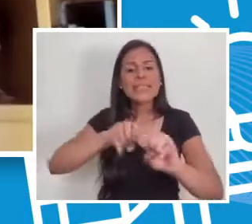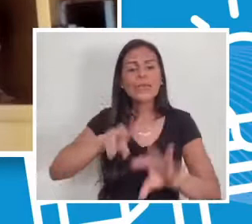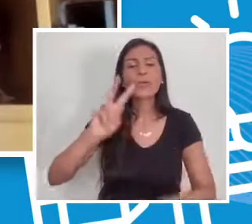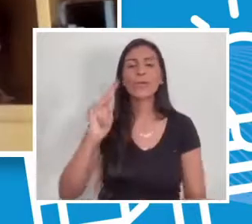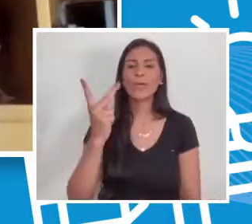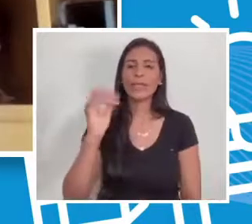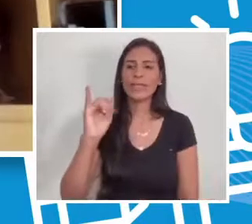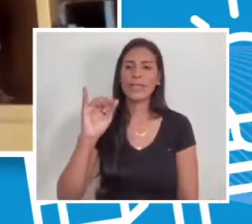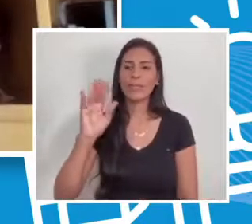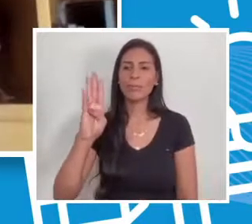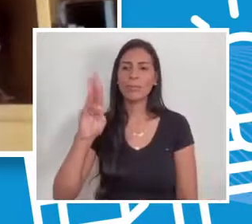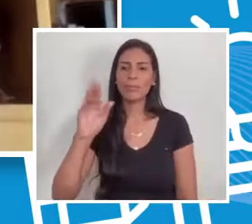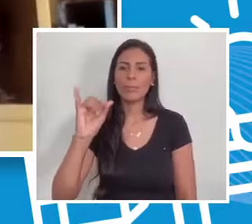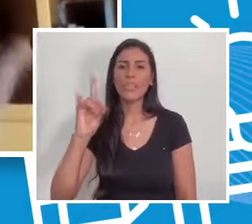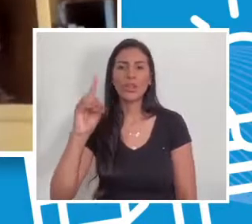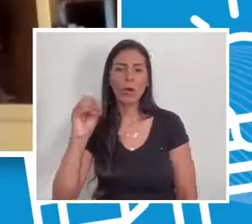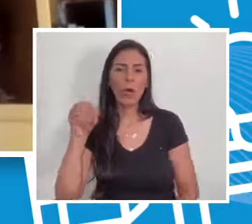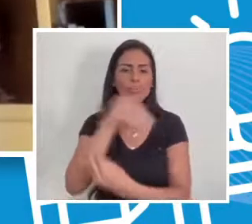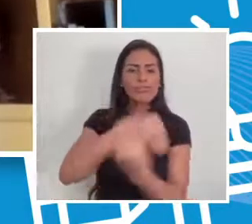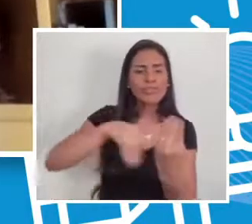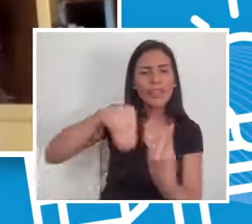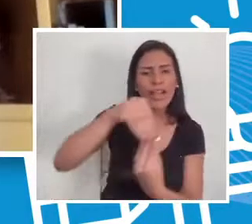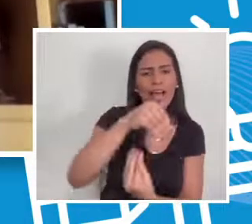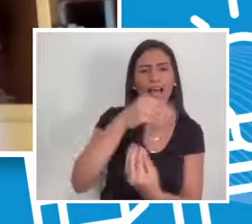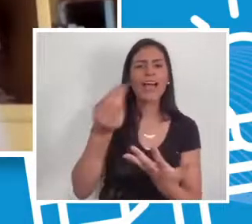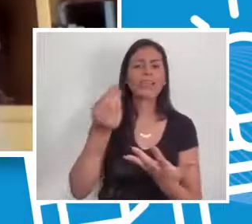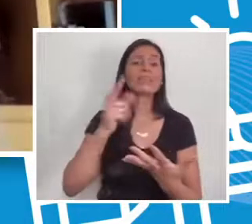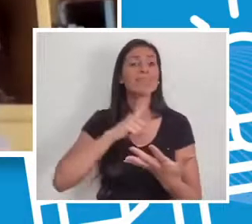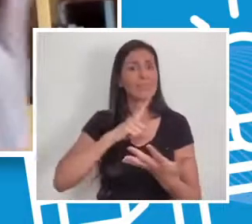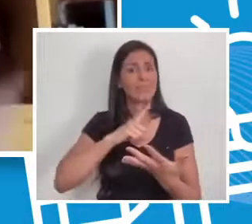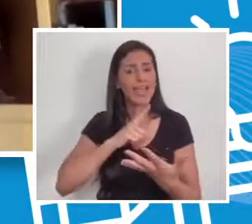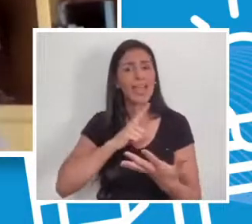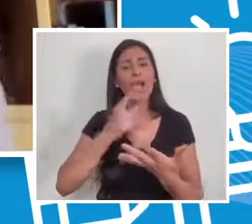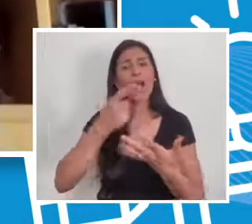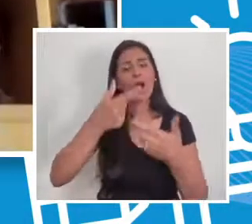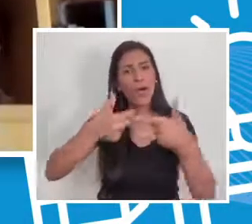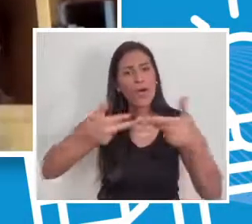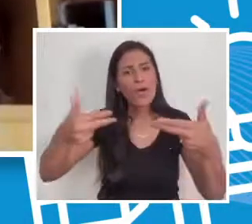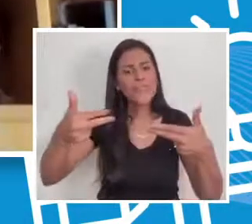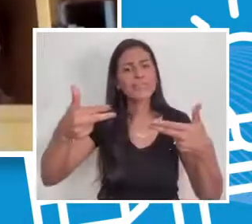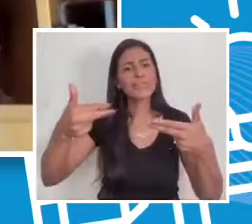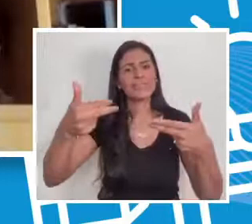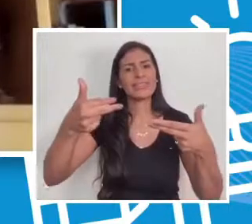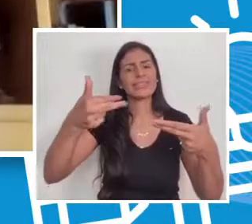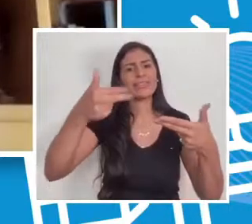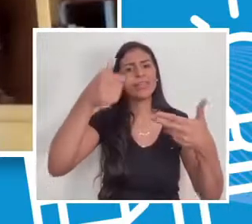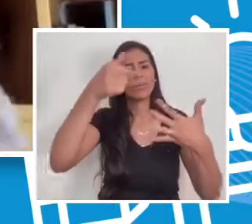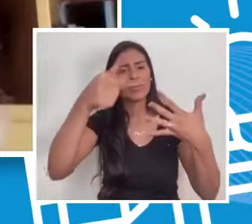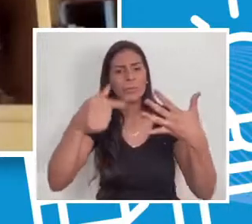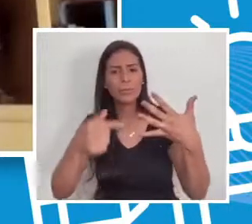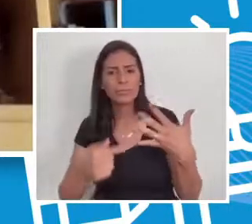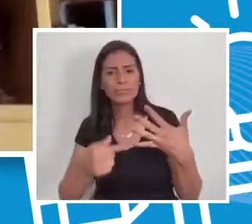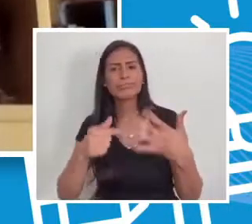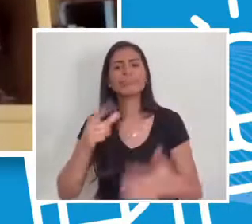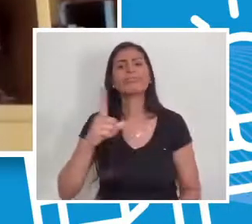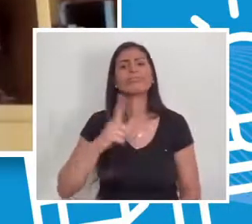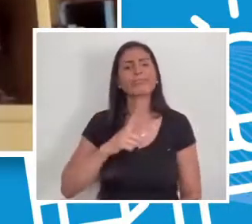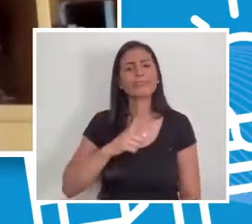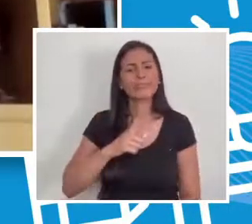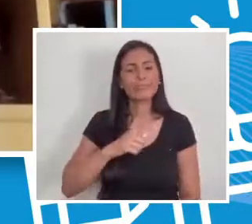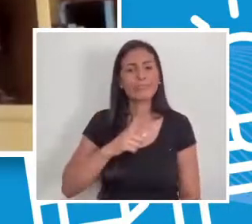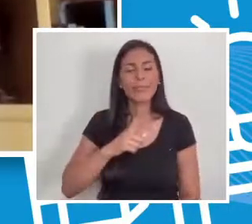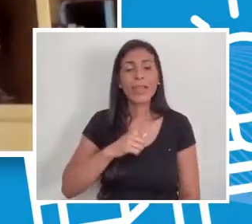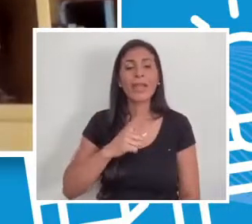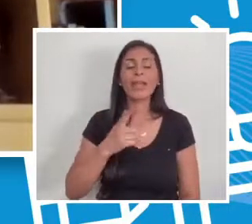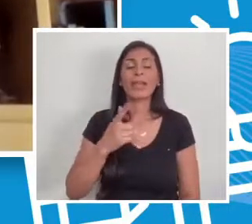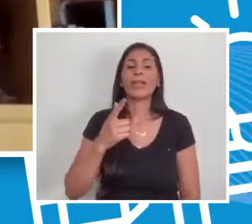temas contemporâneos e que desenvolva, coloque em mobilização os saberes para que os estudantes